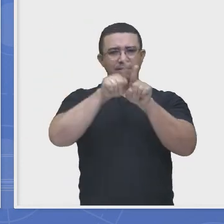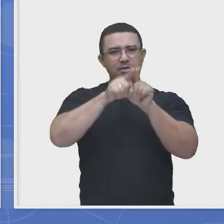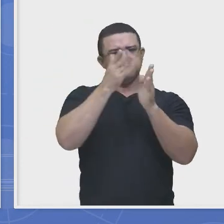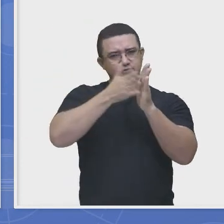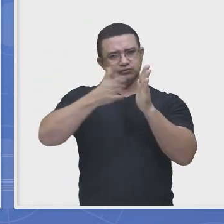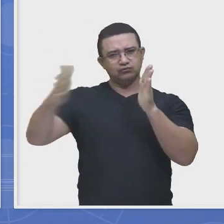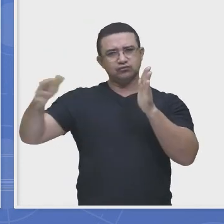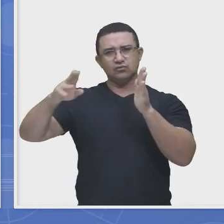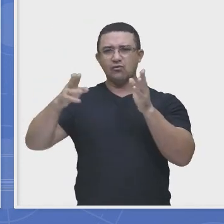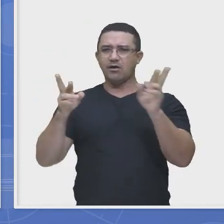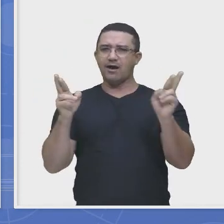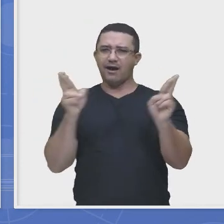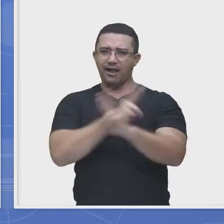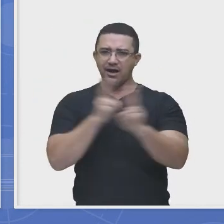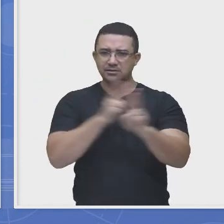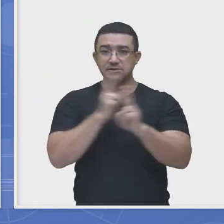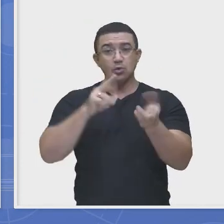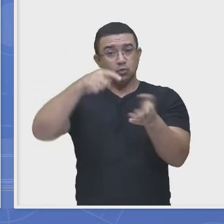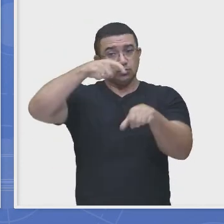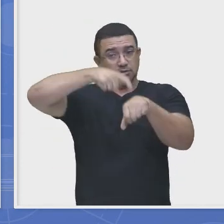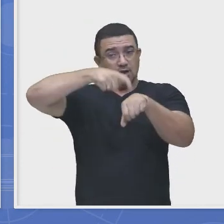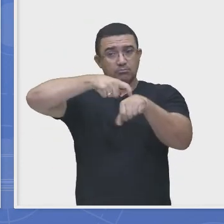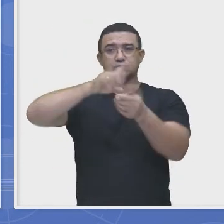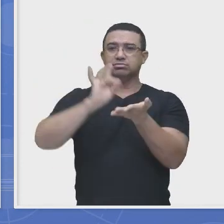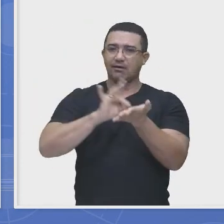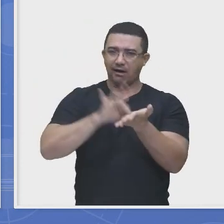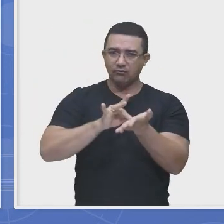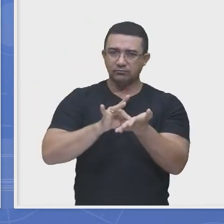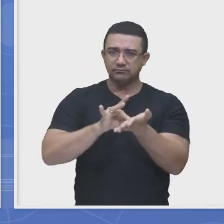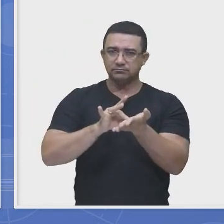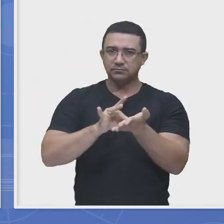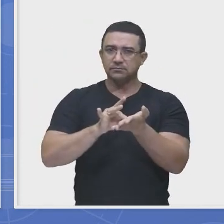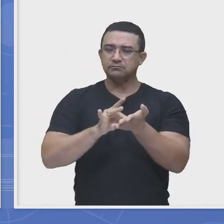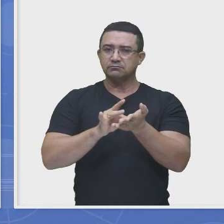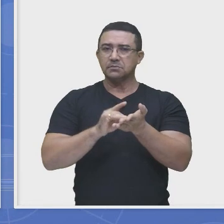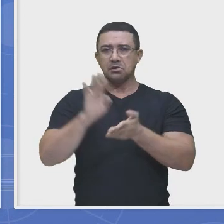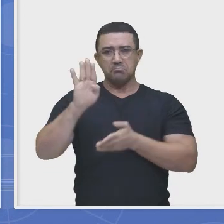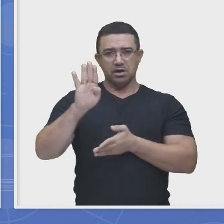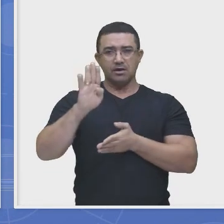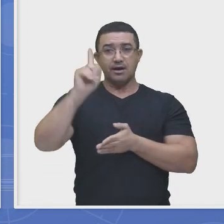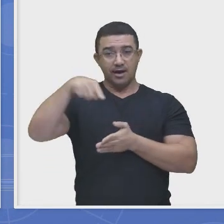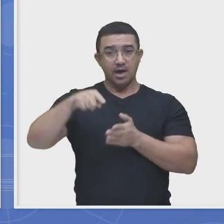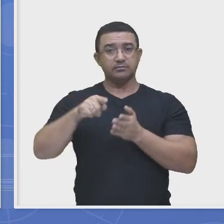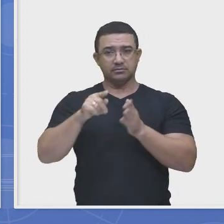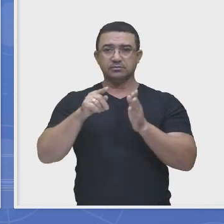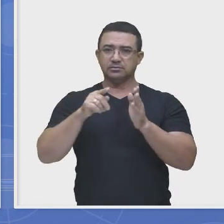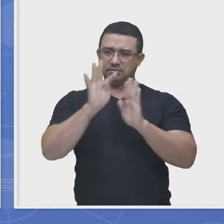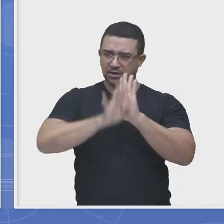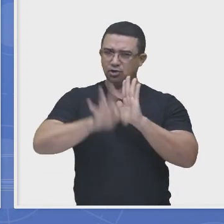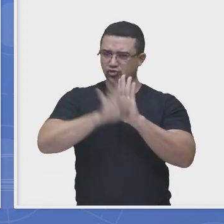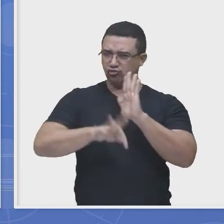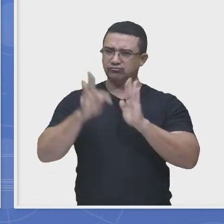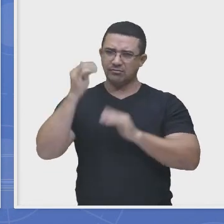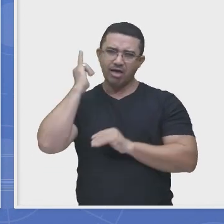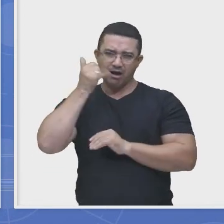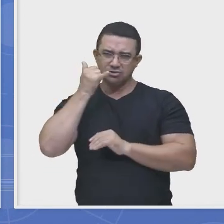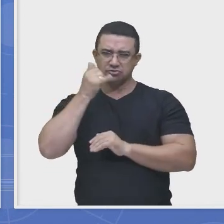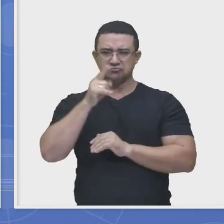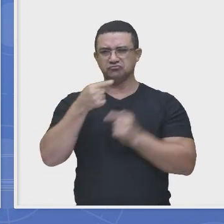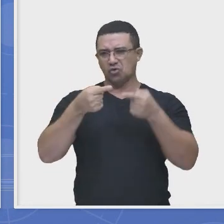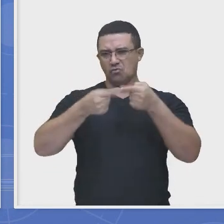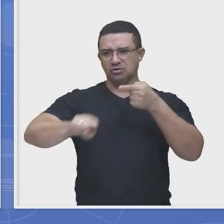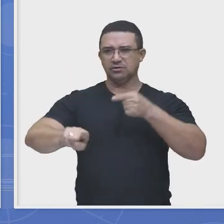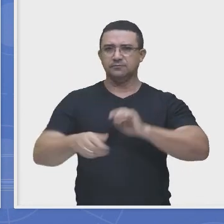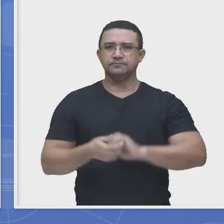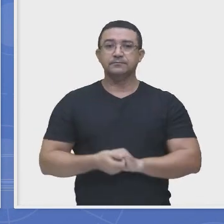linearidade ou relação com o tempo real. Aqui, pessoal, na letra B, é o texto narrativo, então não pode ser essa a resposta.